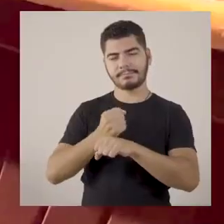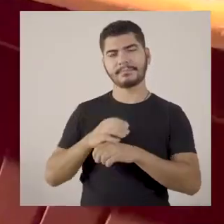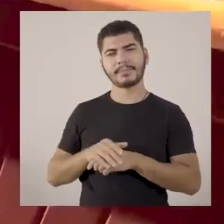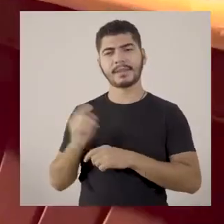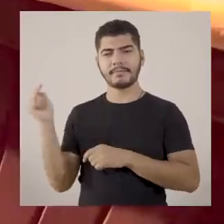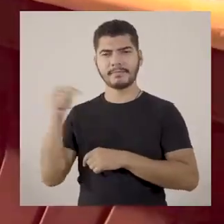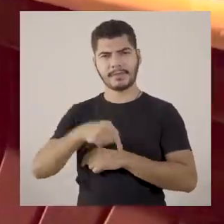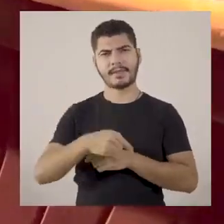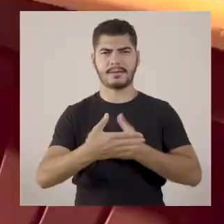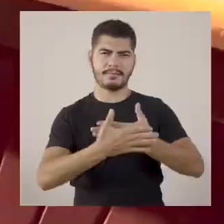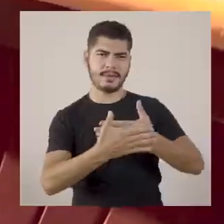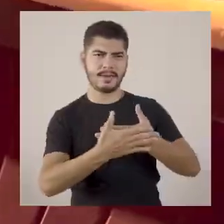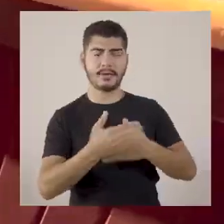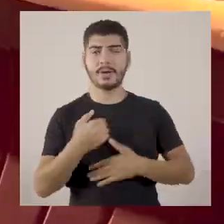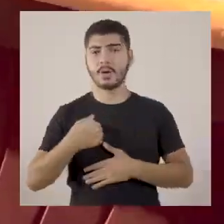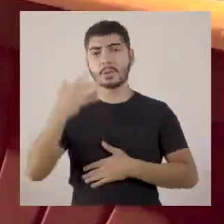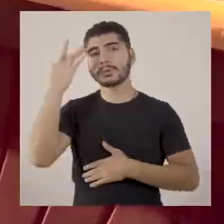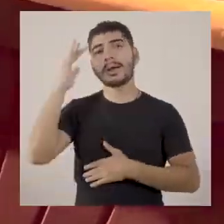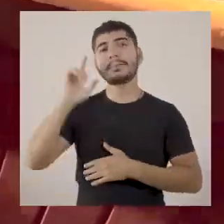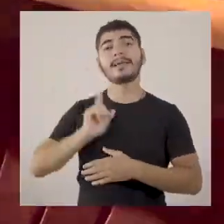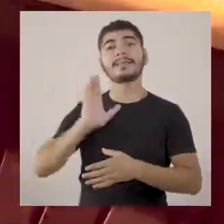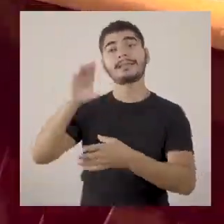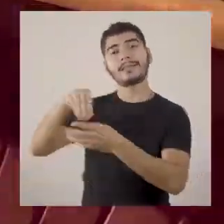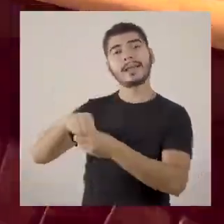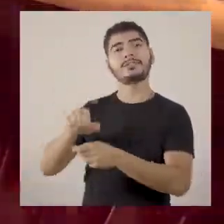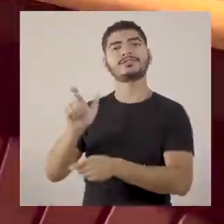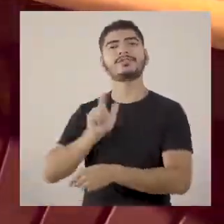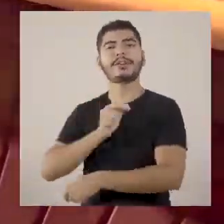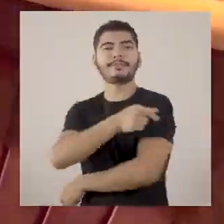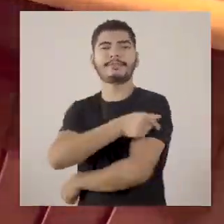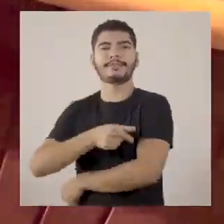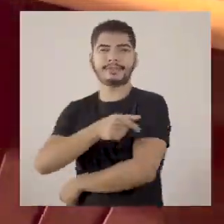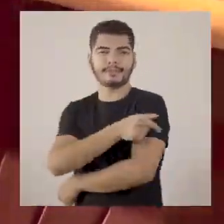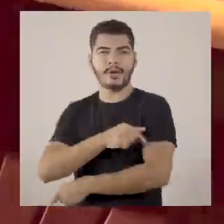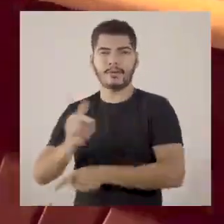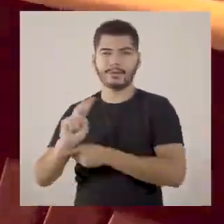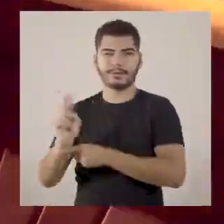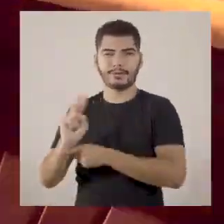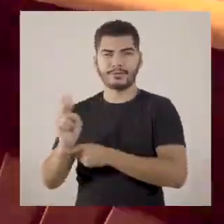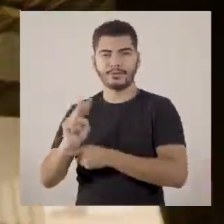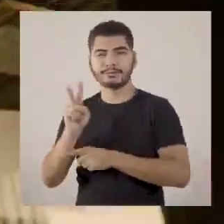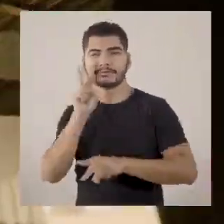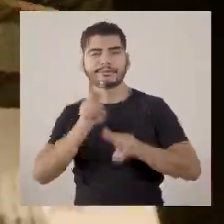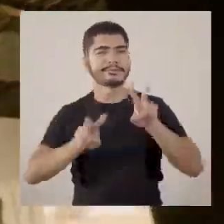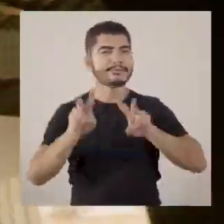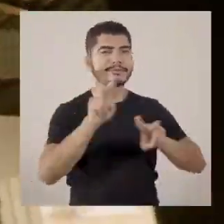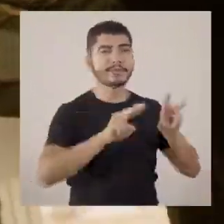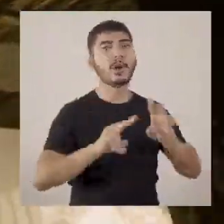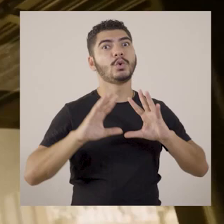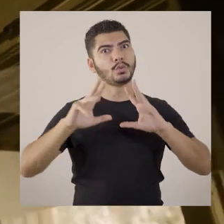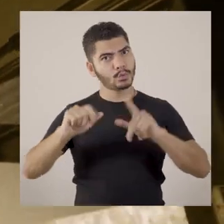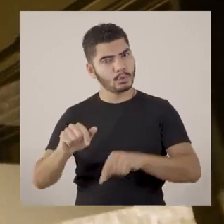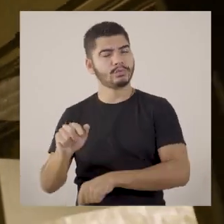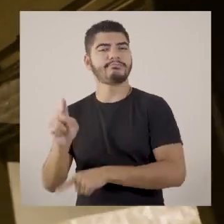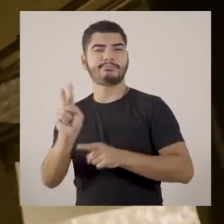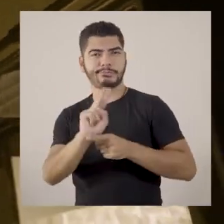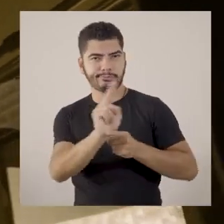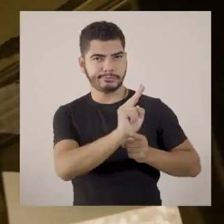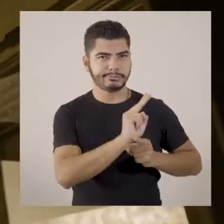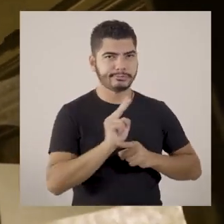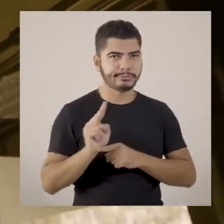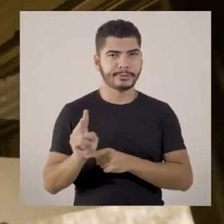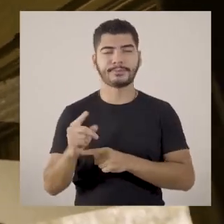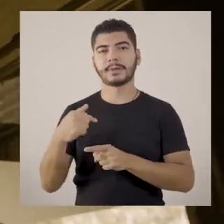Preto. Eu mal sabia que lá dentro do trem tinha um fiscal passando de olho, porque era tudo